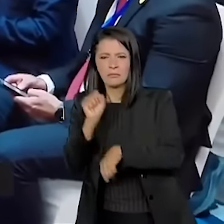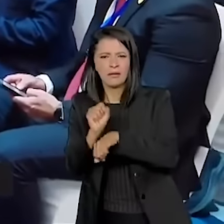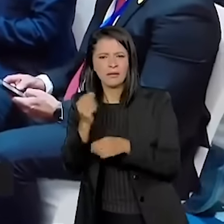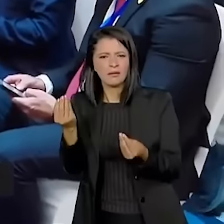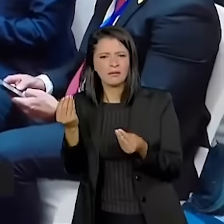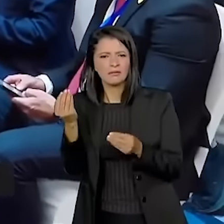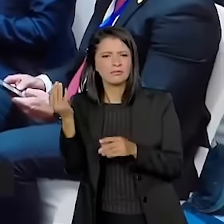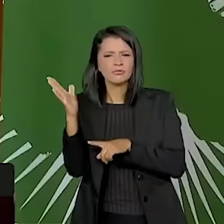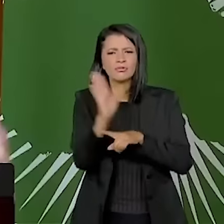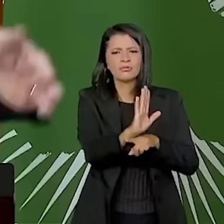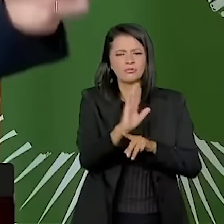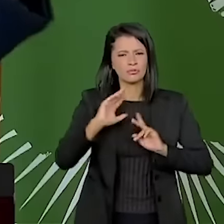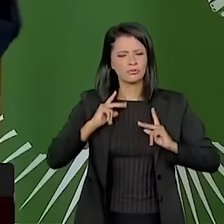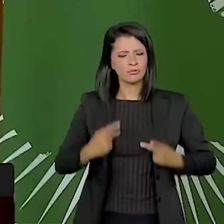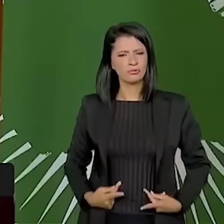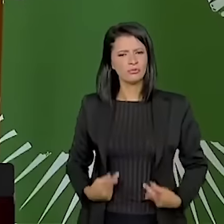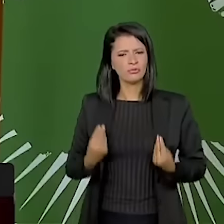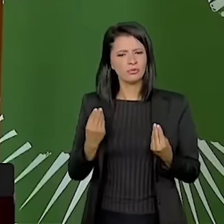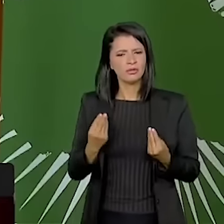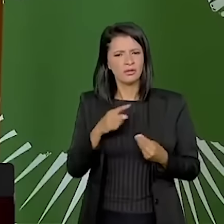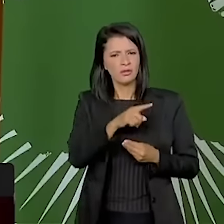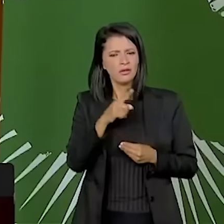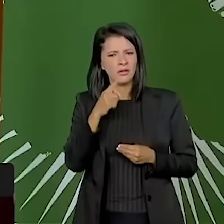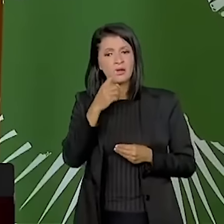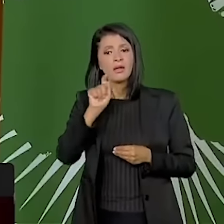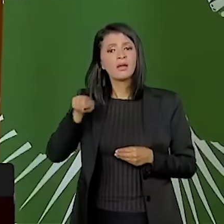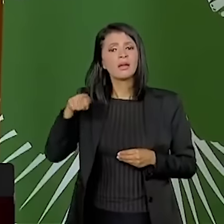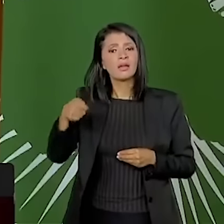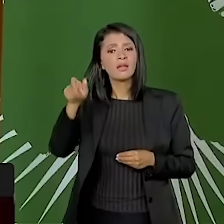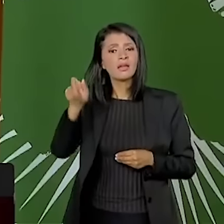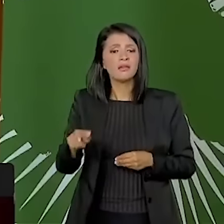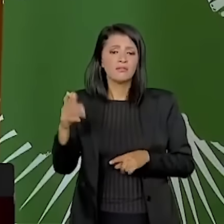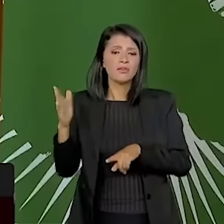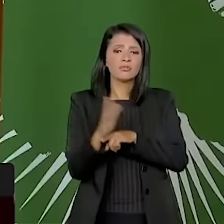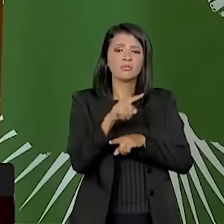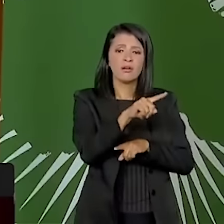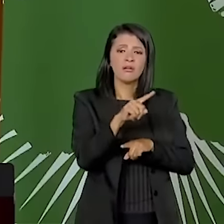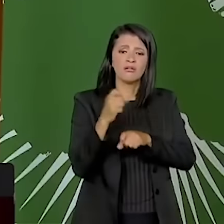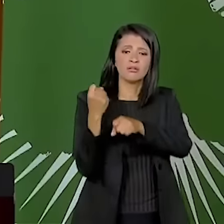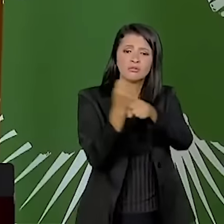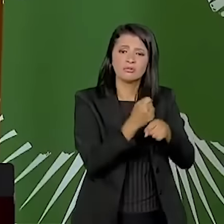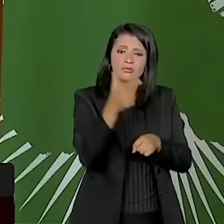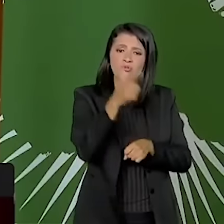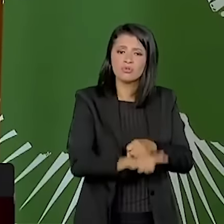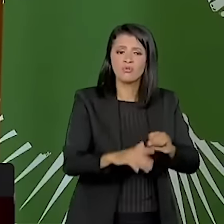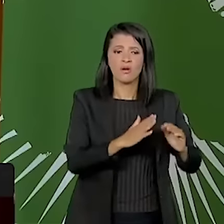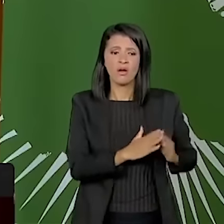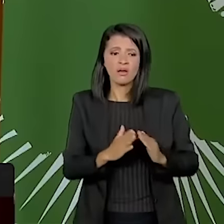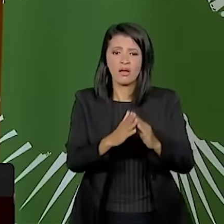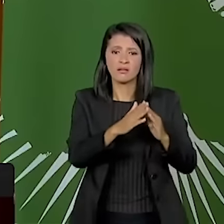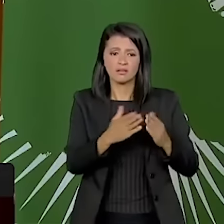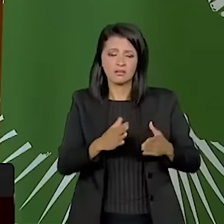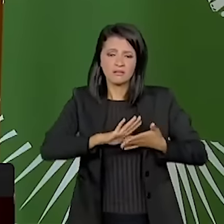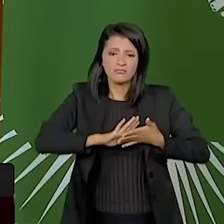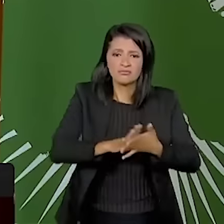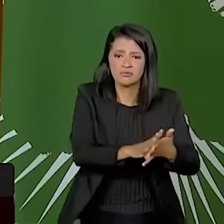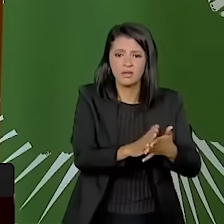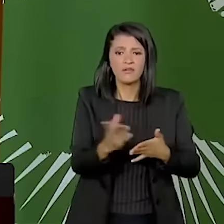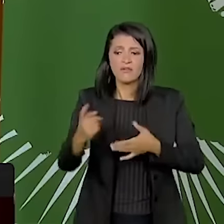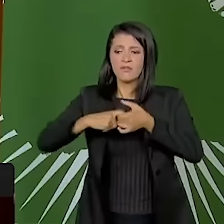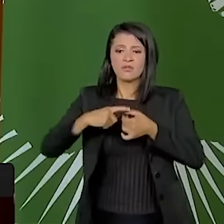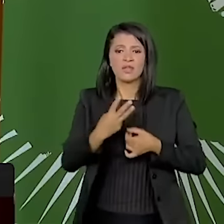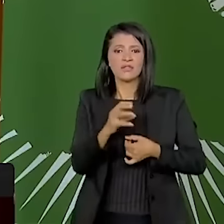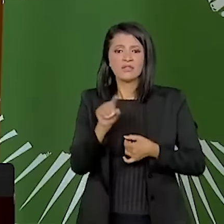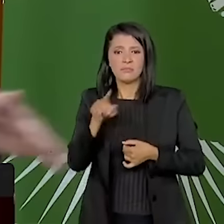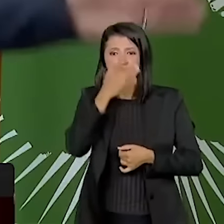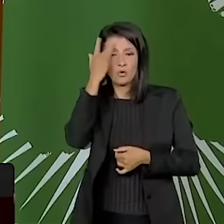humanitária. Quem vai ajudar a reconstruir aquelas casas que foram destruídas? Quem vai distribuir a vida de 30 mil